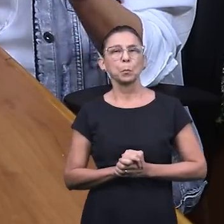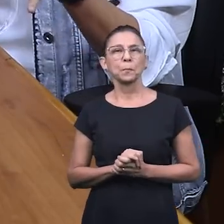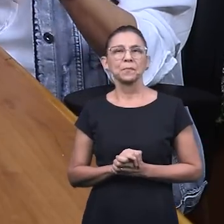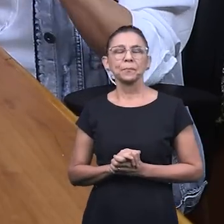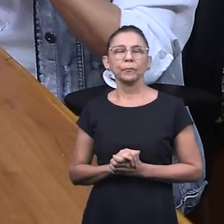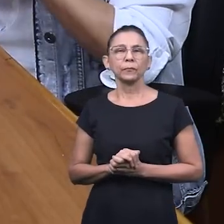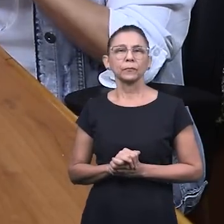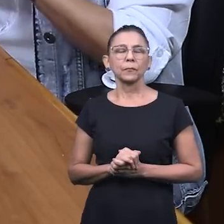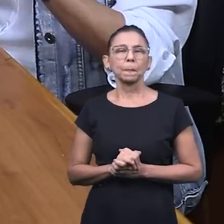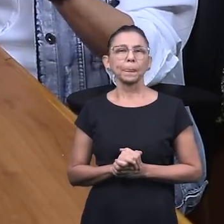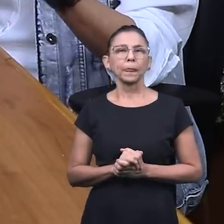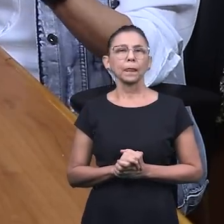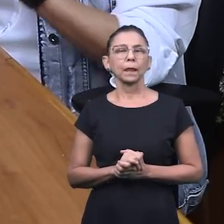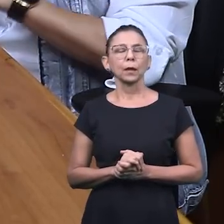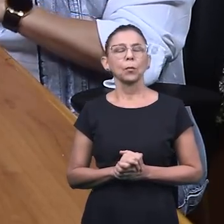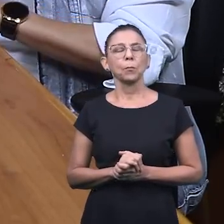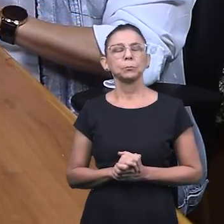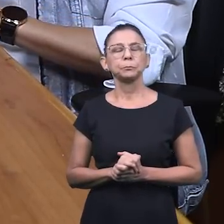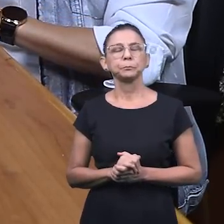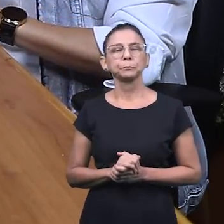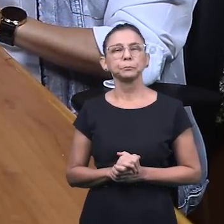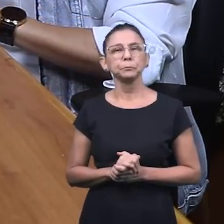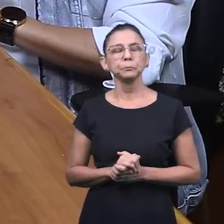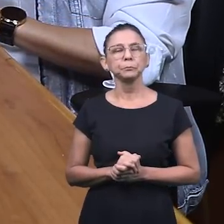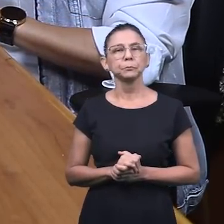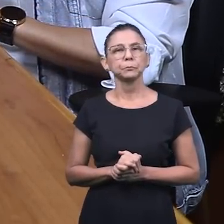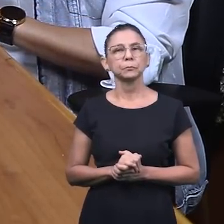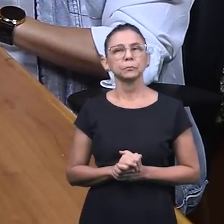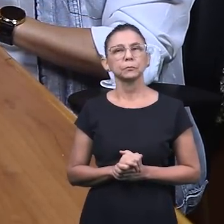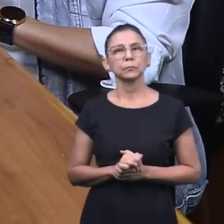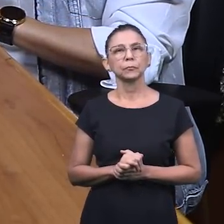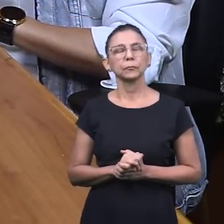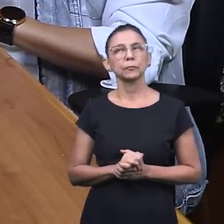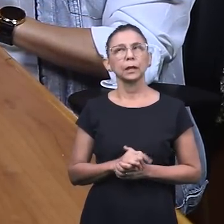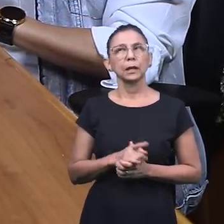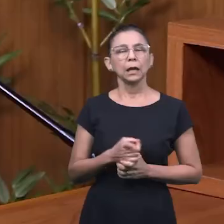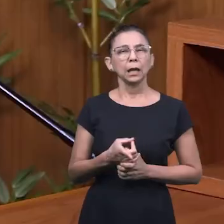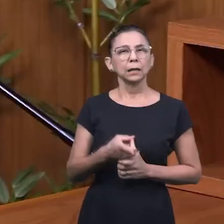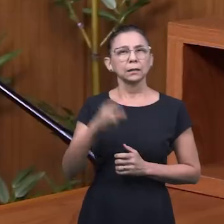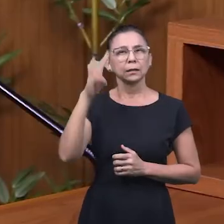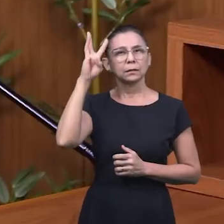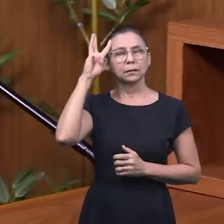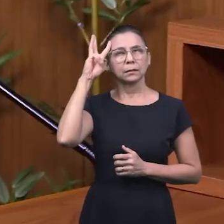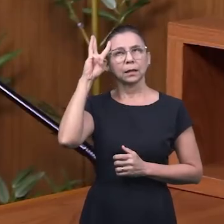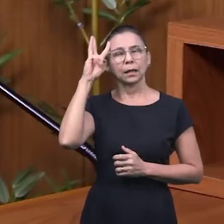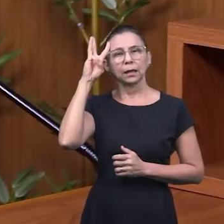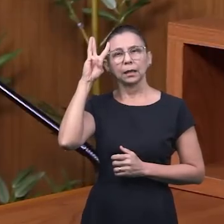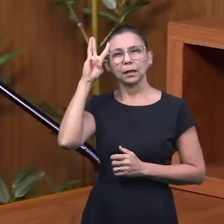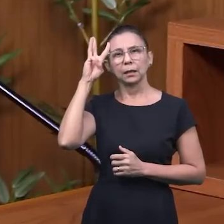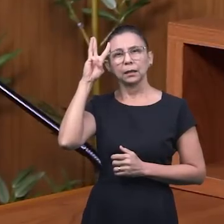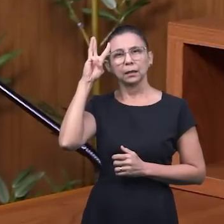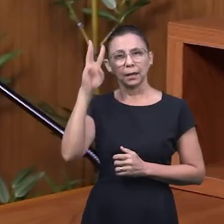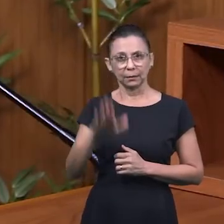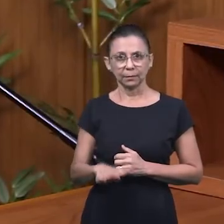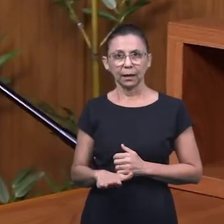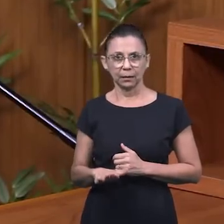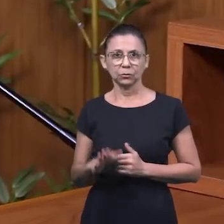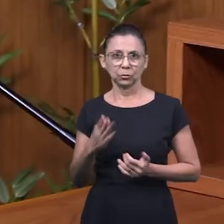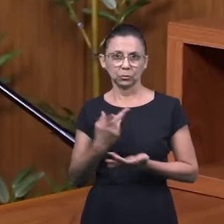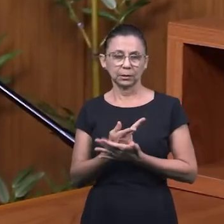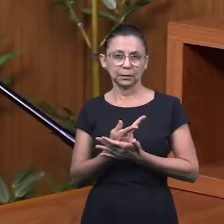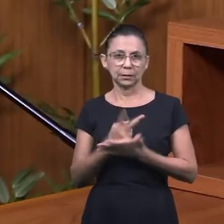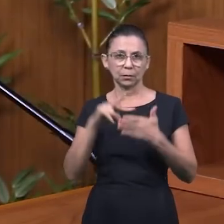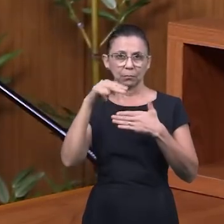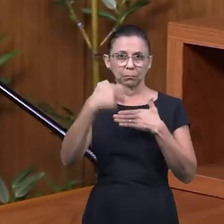alcançaram o diagnóstico. Nesse período todo, ela ficou quanto tempo no hospital? Ela foi levada para o hospital na terça, foi à tarde quando